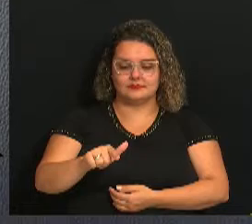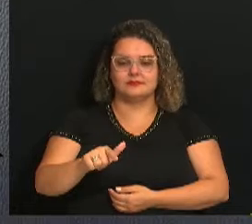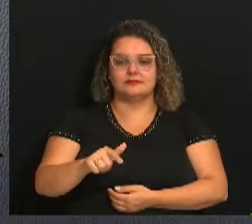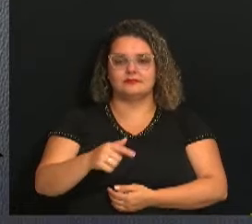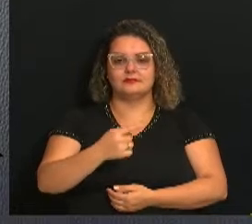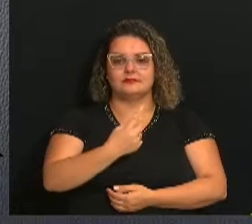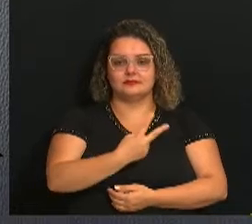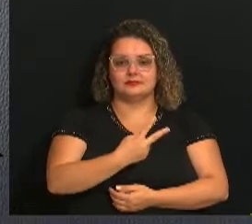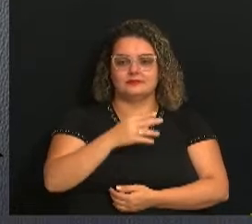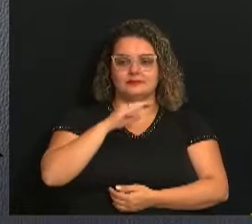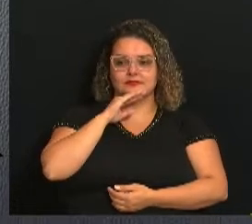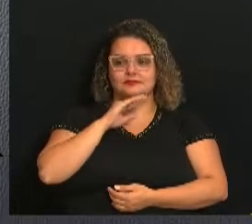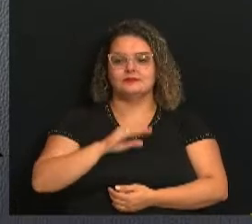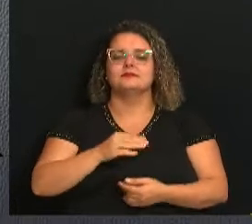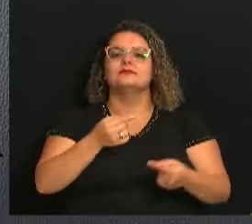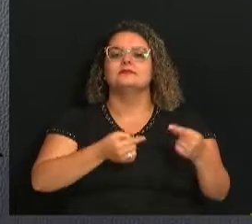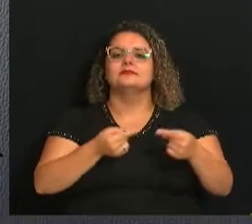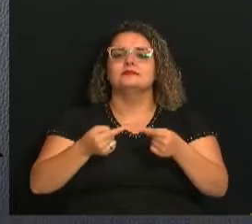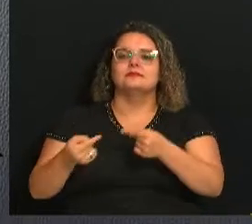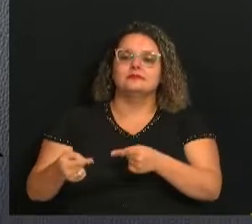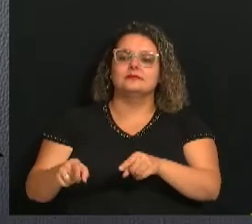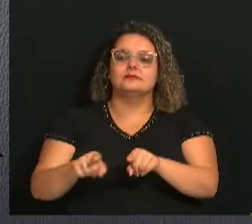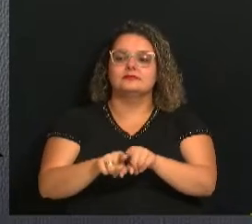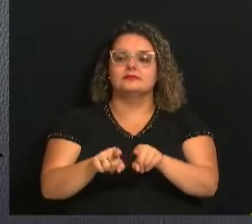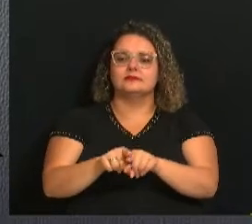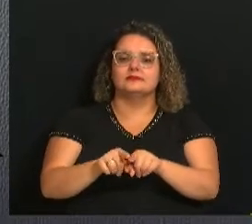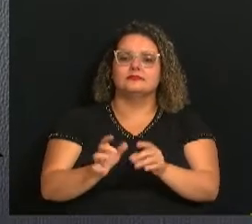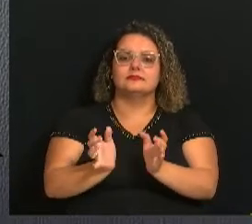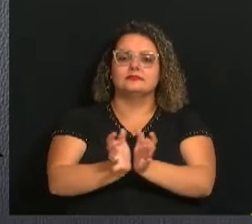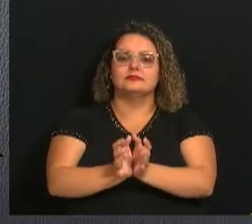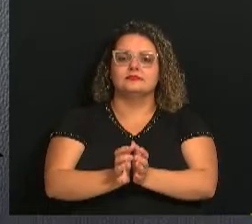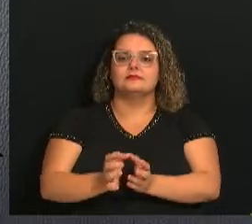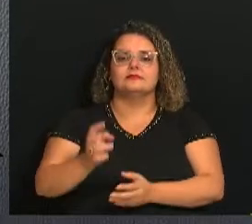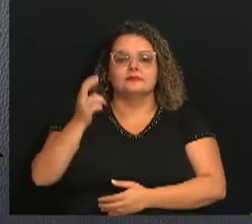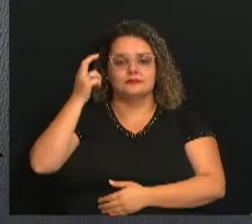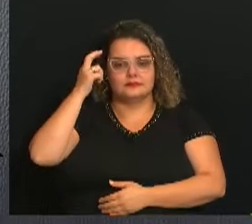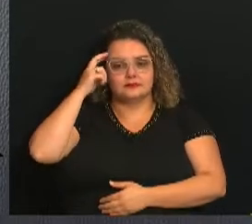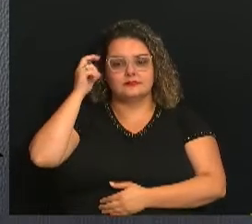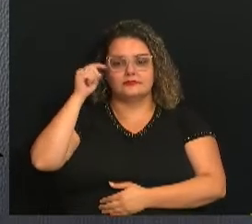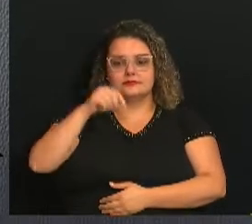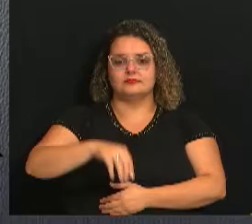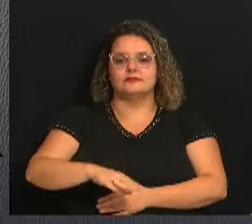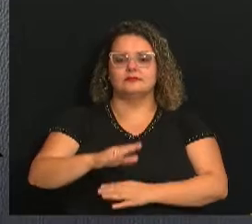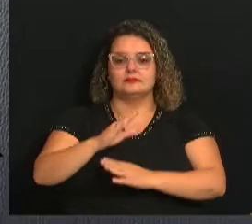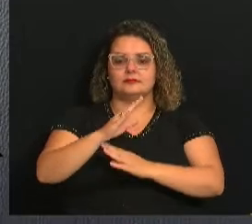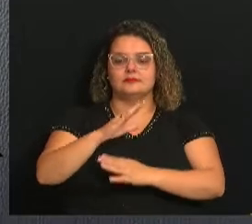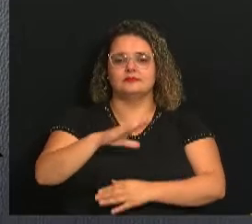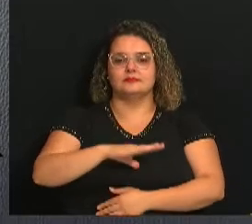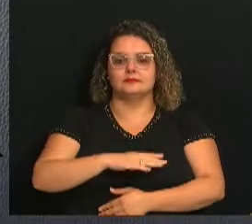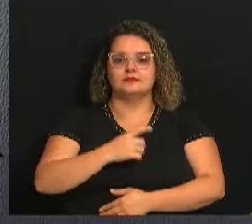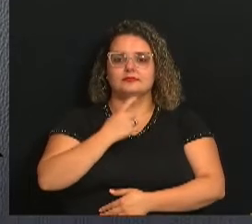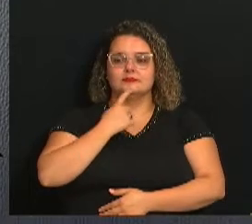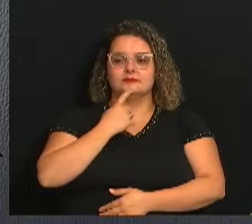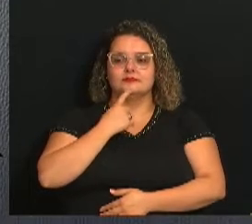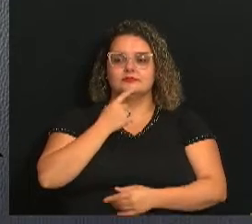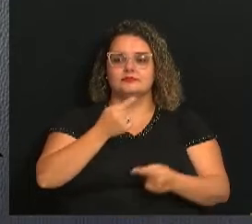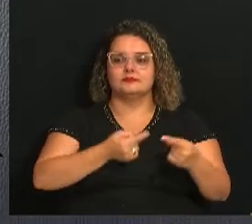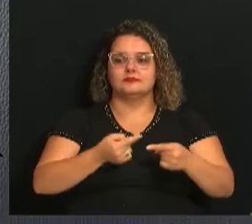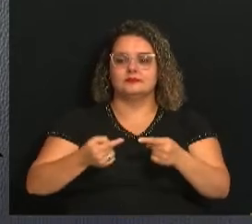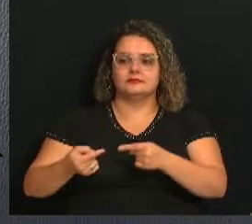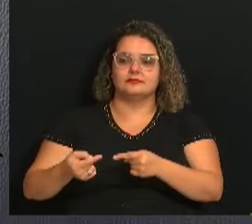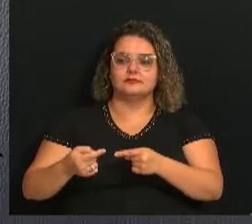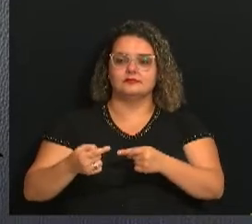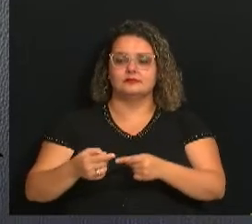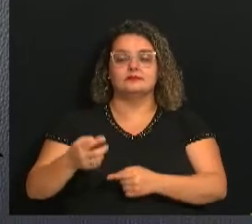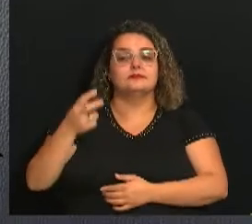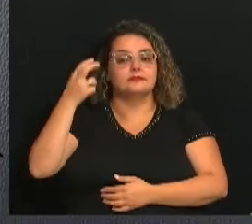horas, debatendo também na reunião da Comissão de Cultura aqui da Câmara Municipal, também debatendo sobre a questão da cultura no